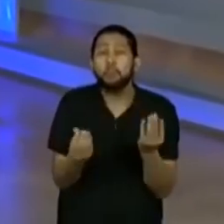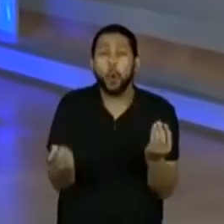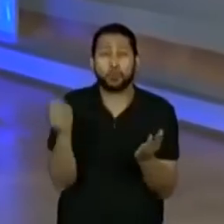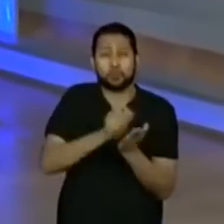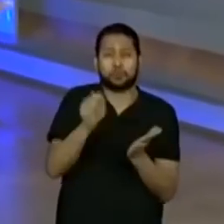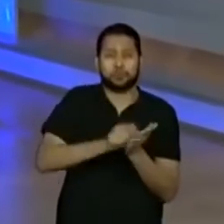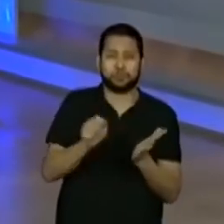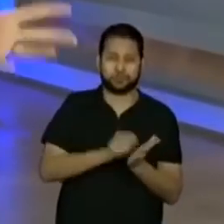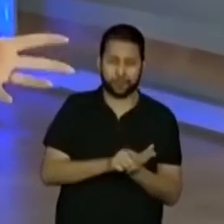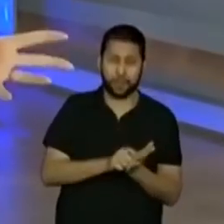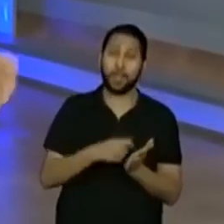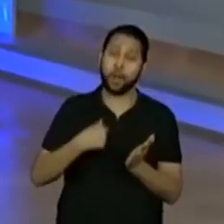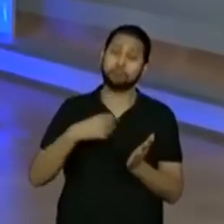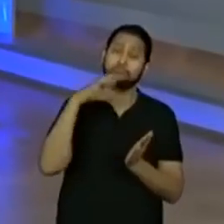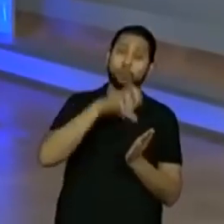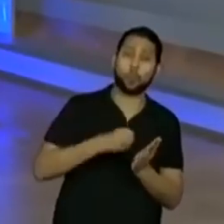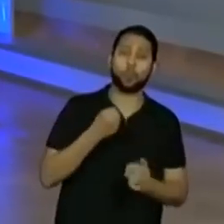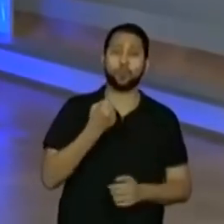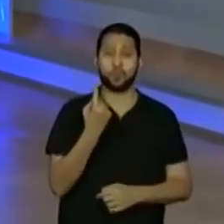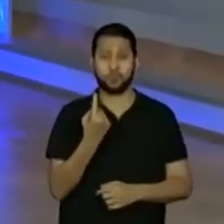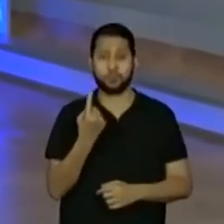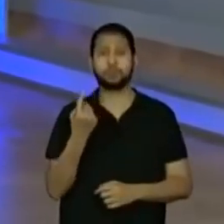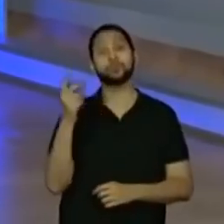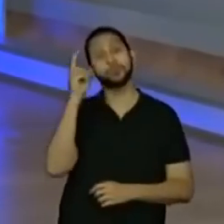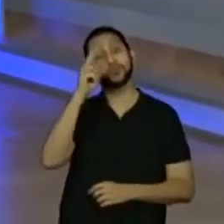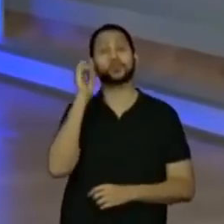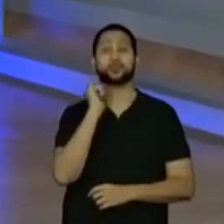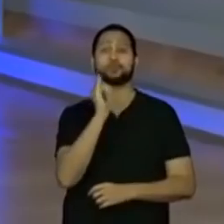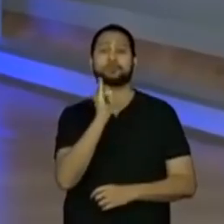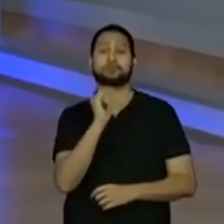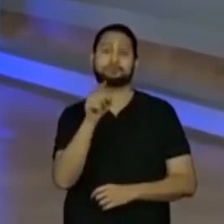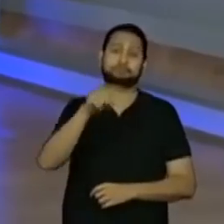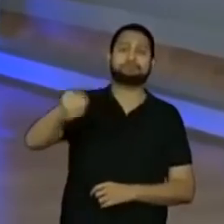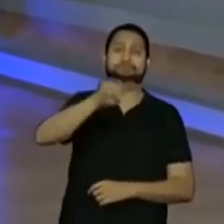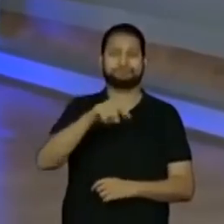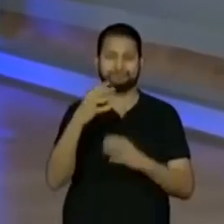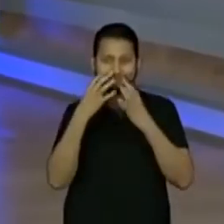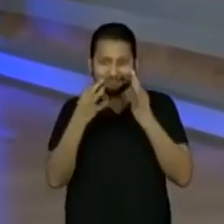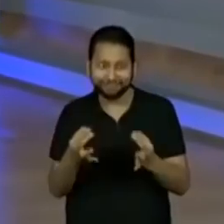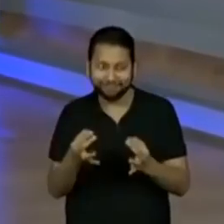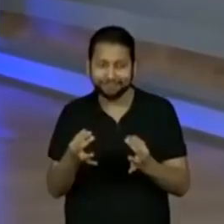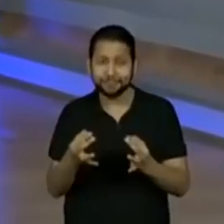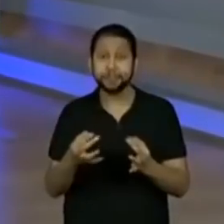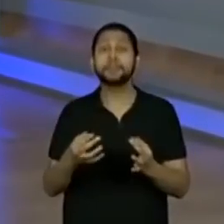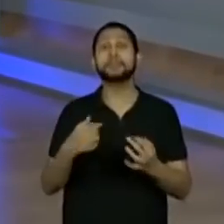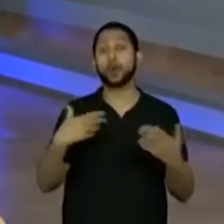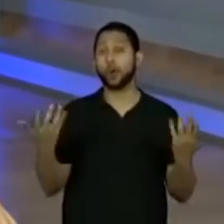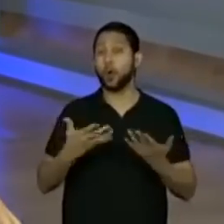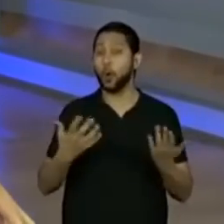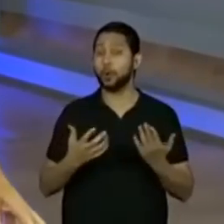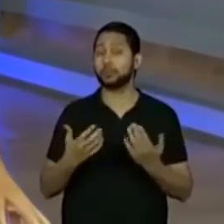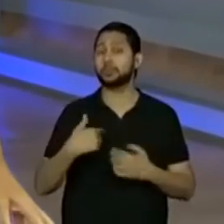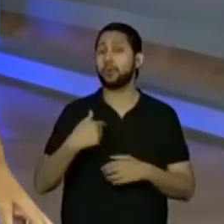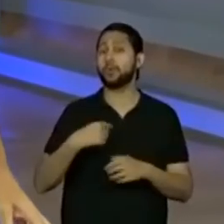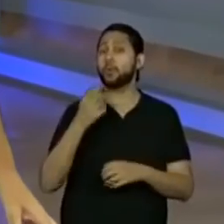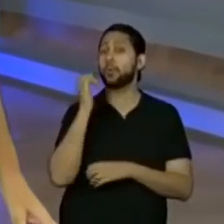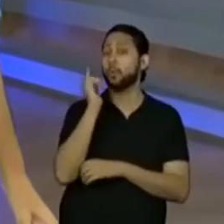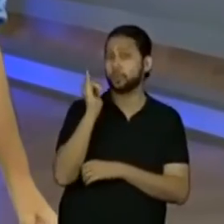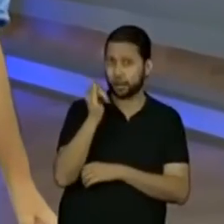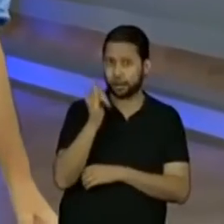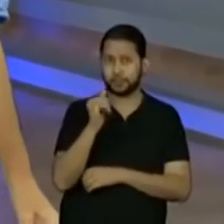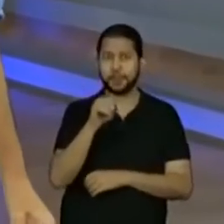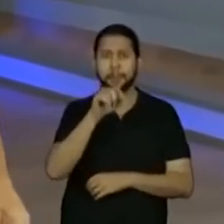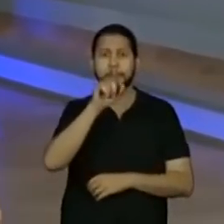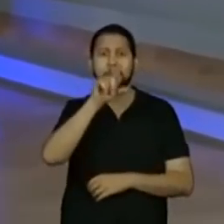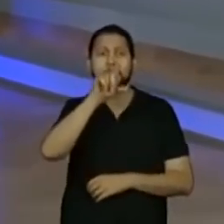com contação de história e baseada nas histórias dos irmãos Grimm. E a história que eu vou contar se chama O